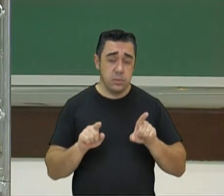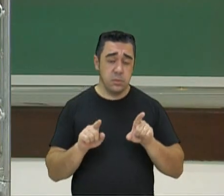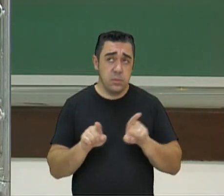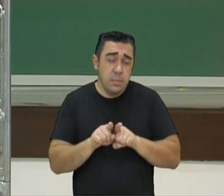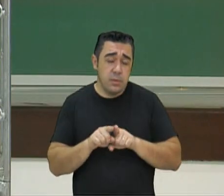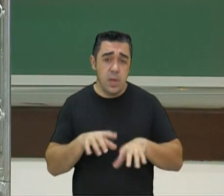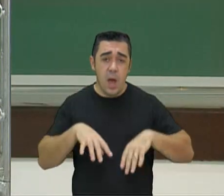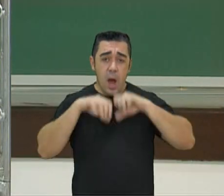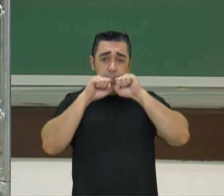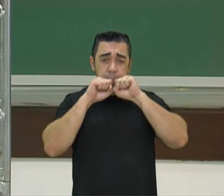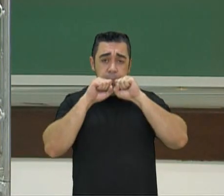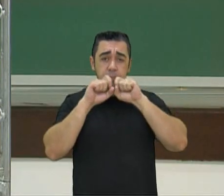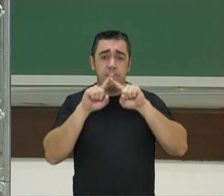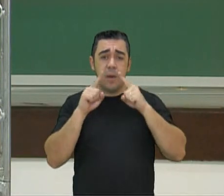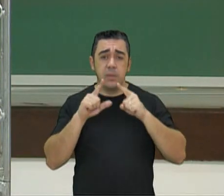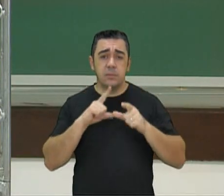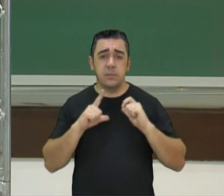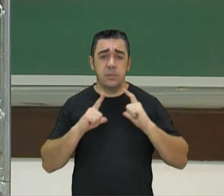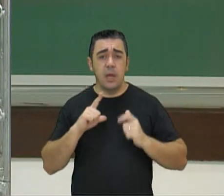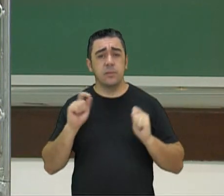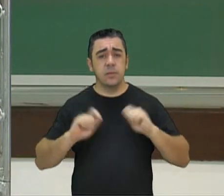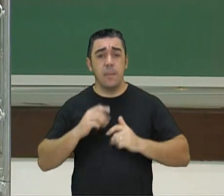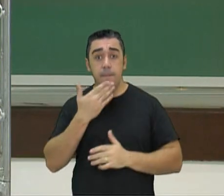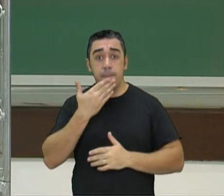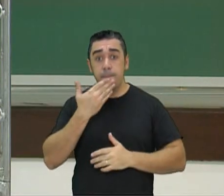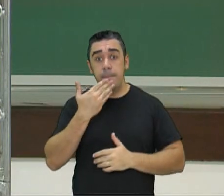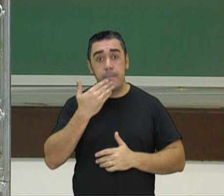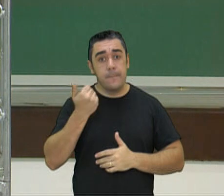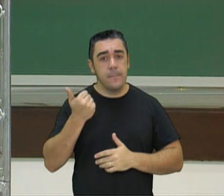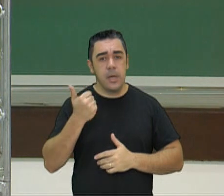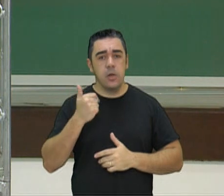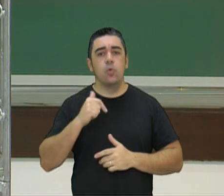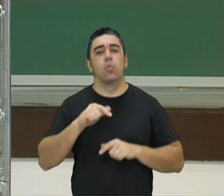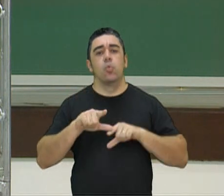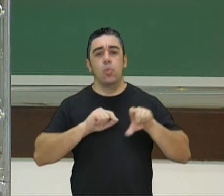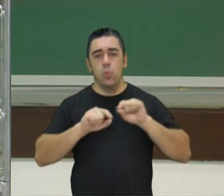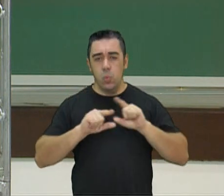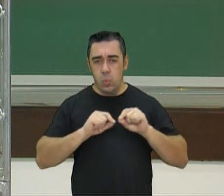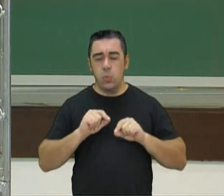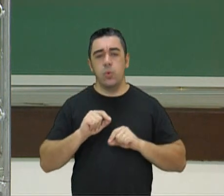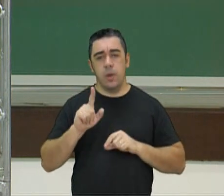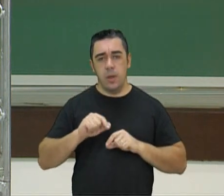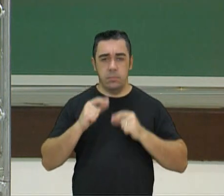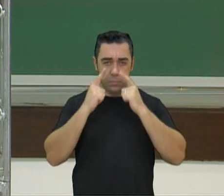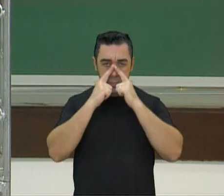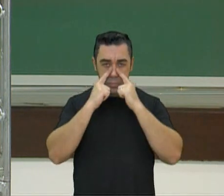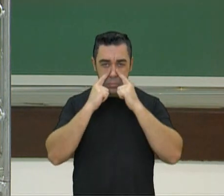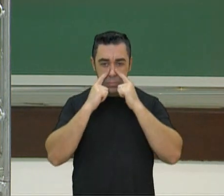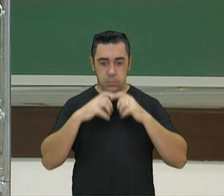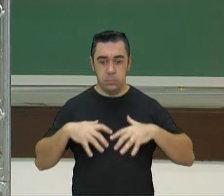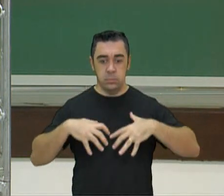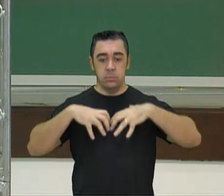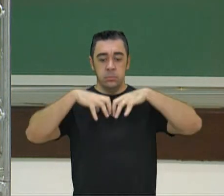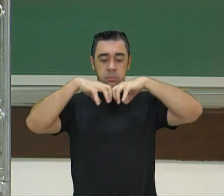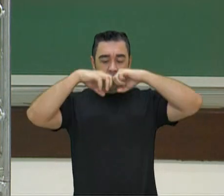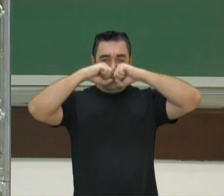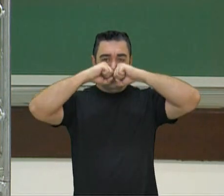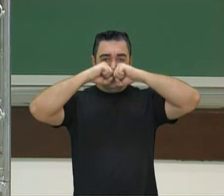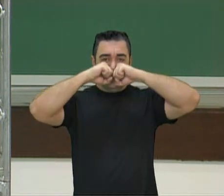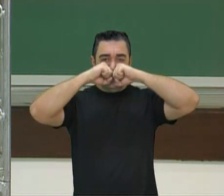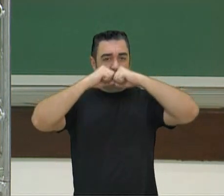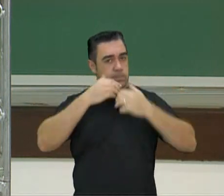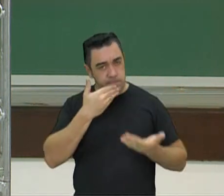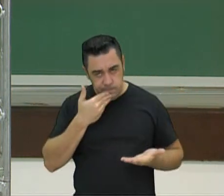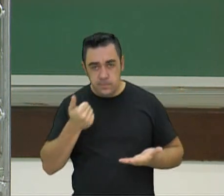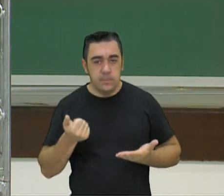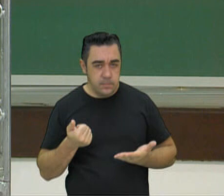mas se existem recursos para que a gente consiga suprir a demanda de oxigênio no nosso corpo pelo nariz,